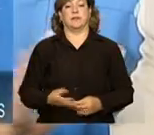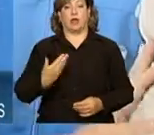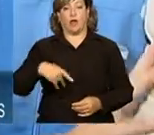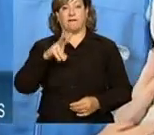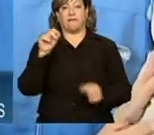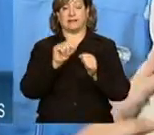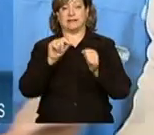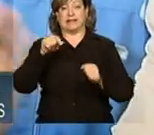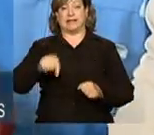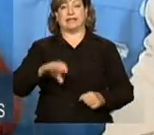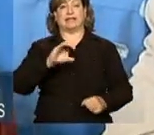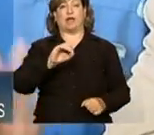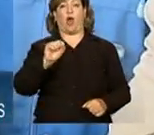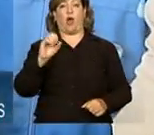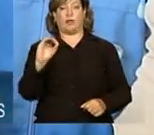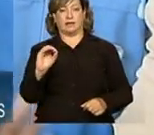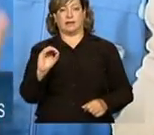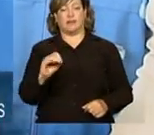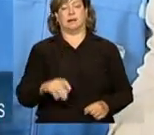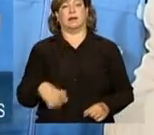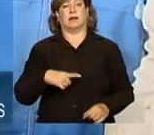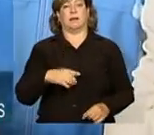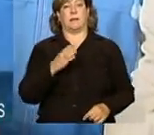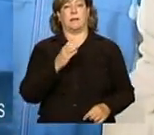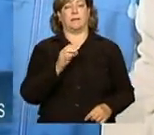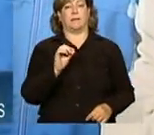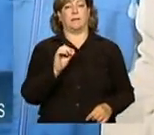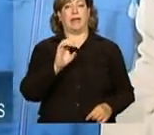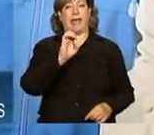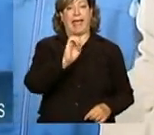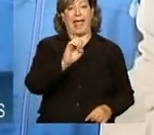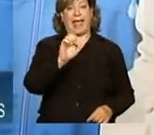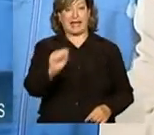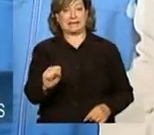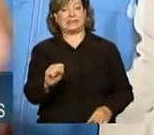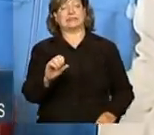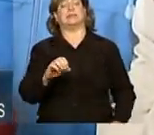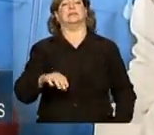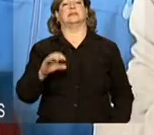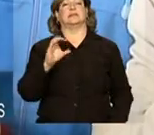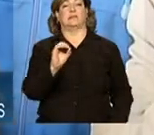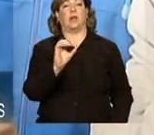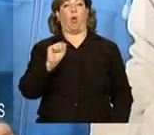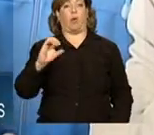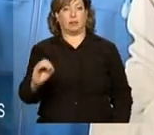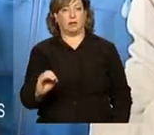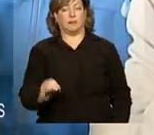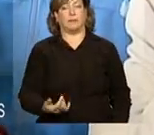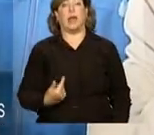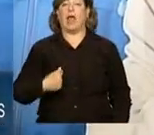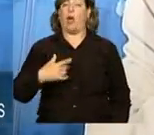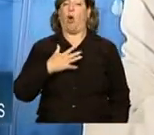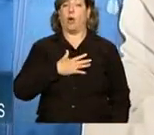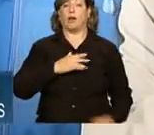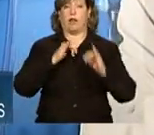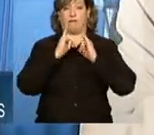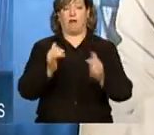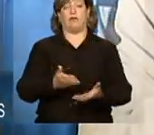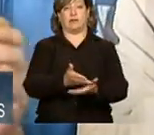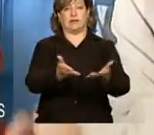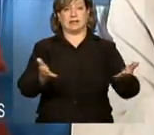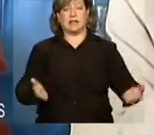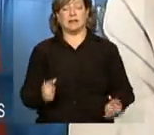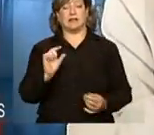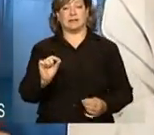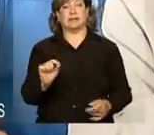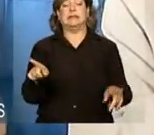na 080. Na ES-080. E eu gostaria de dizer para vocês